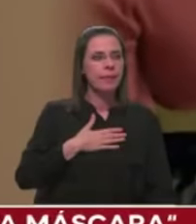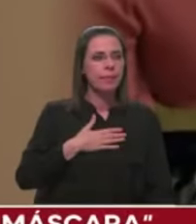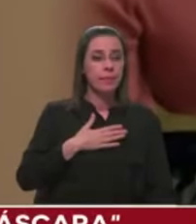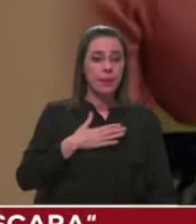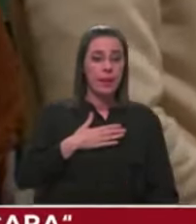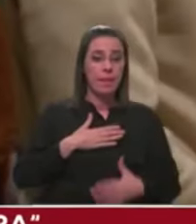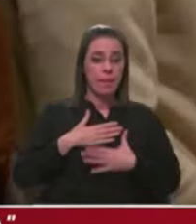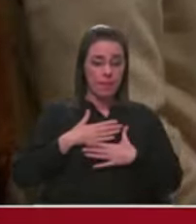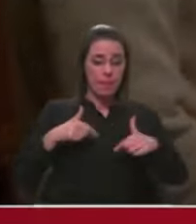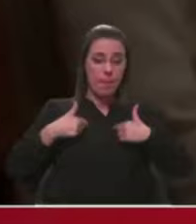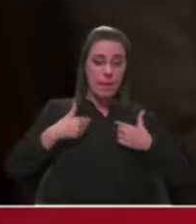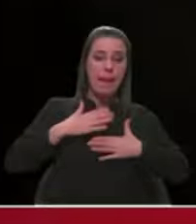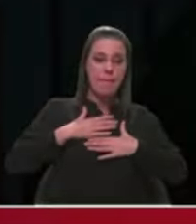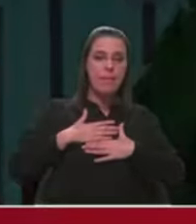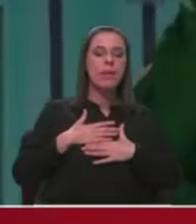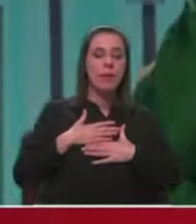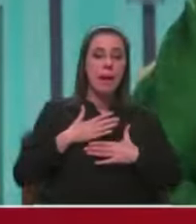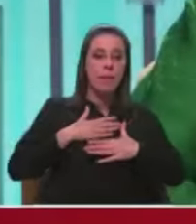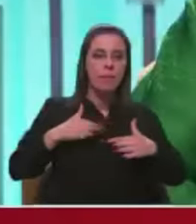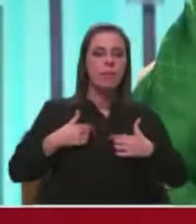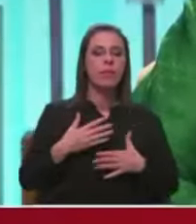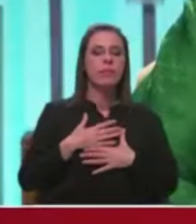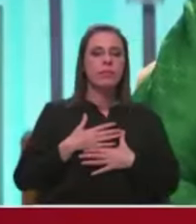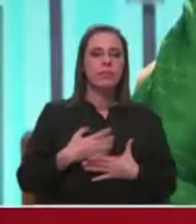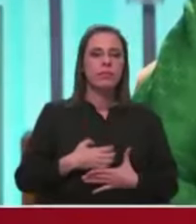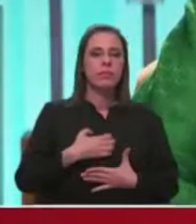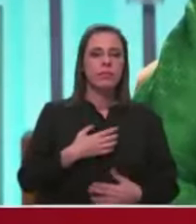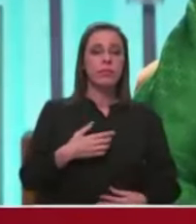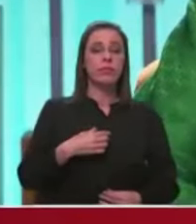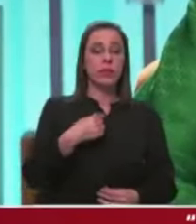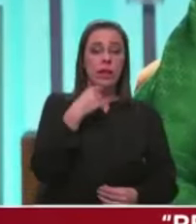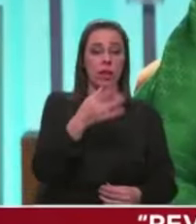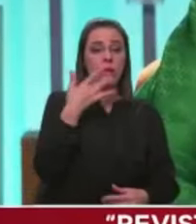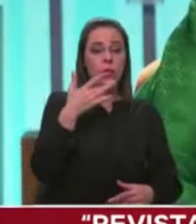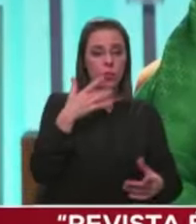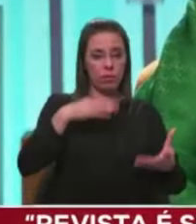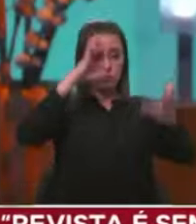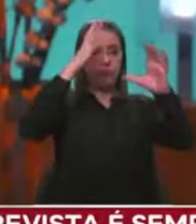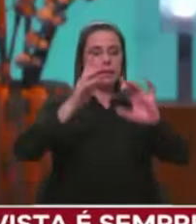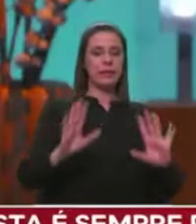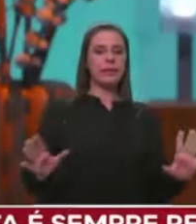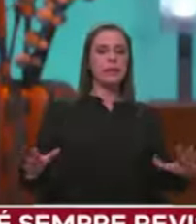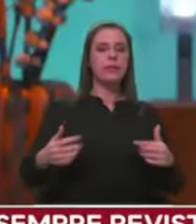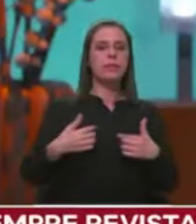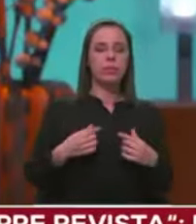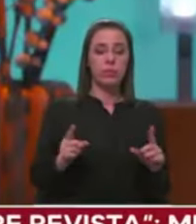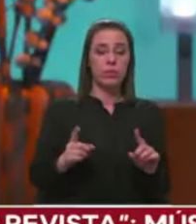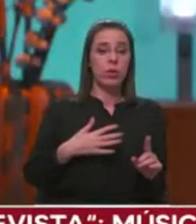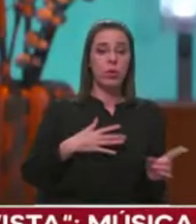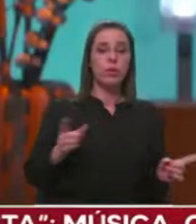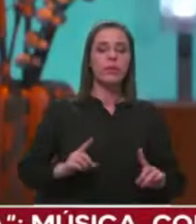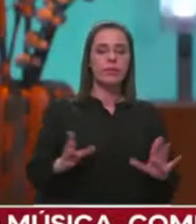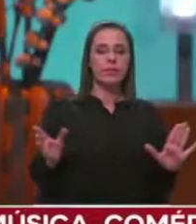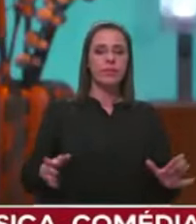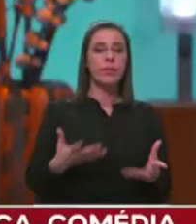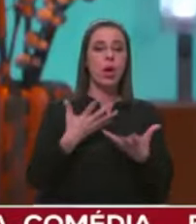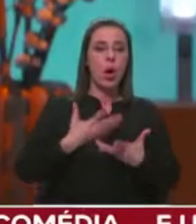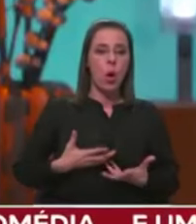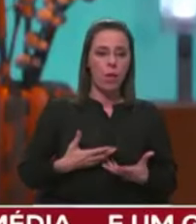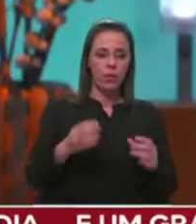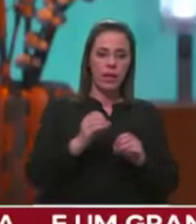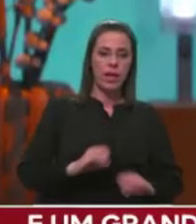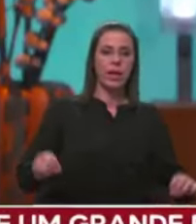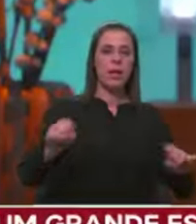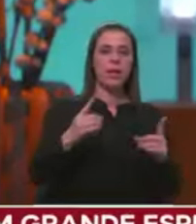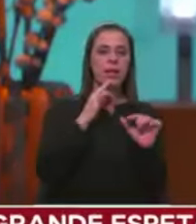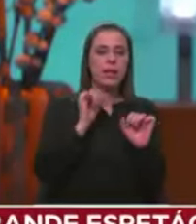a meu ver e para mim... Ah, estava a sentir, não tarda nada, diga aqui um disparate e depois é muito pior. Exatamente, e a minha intenção nunca foi... nem ofender ninguém lá dentro,